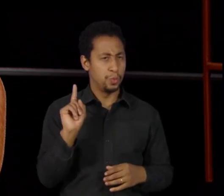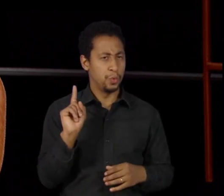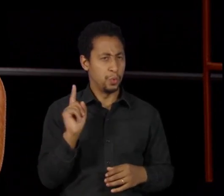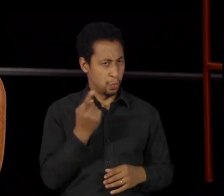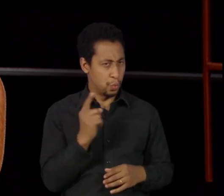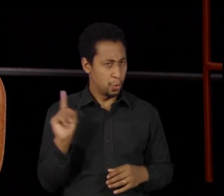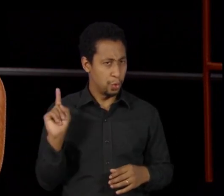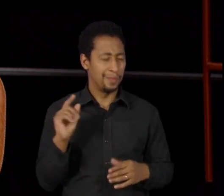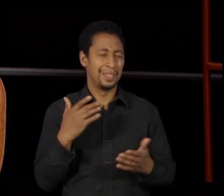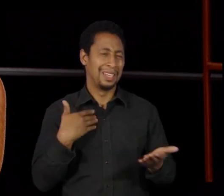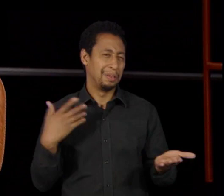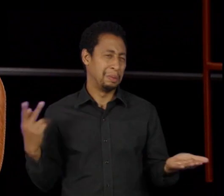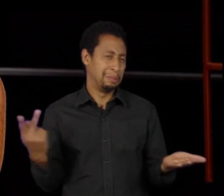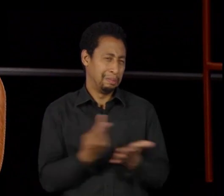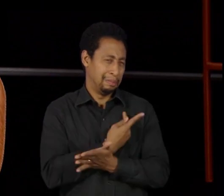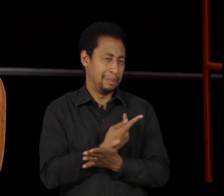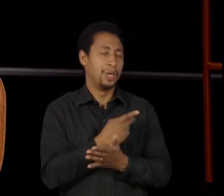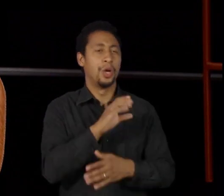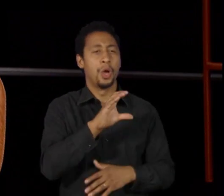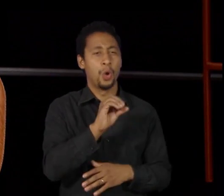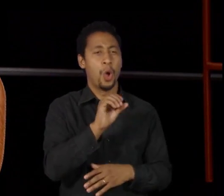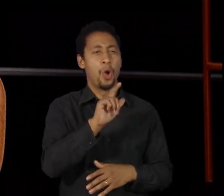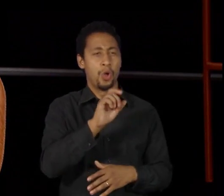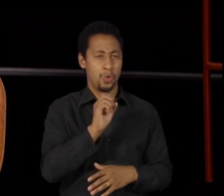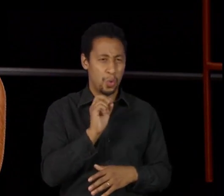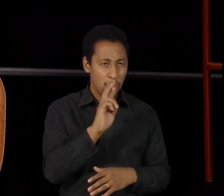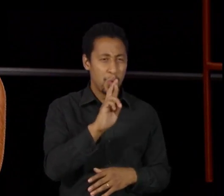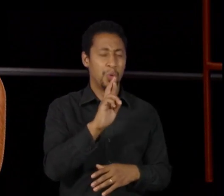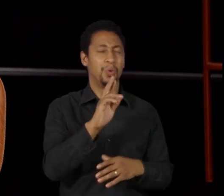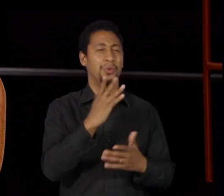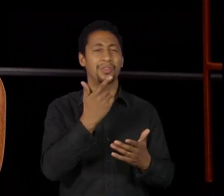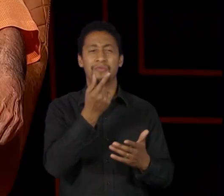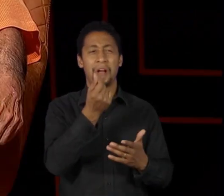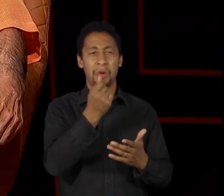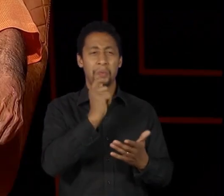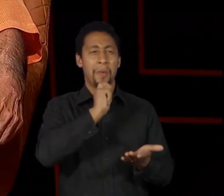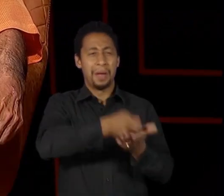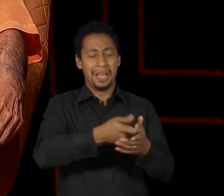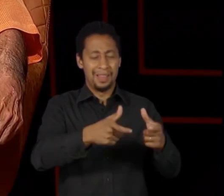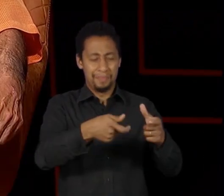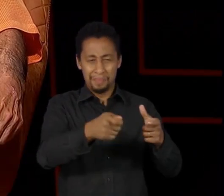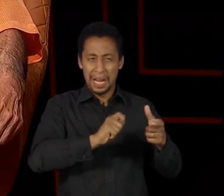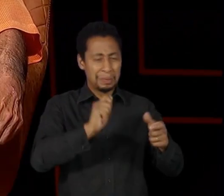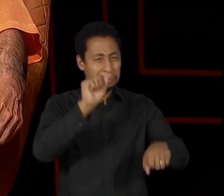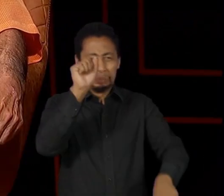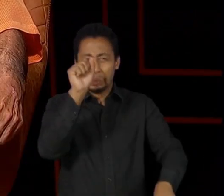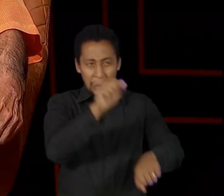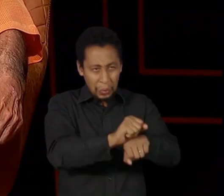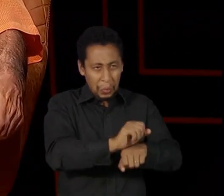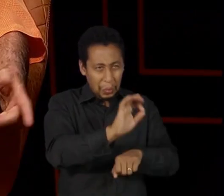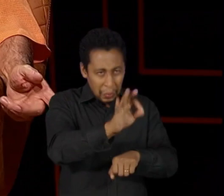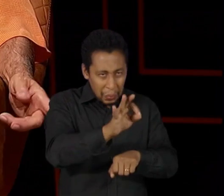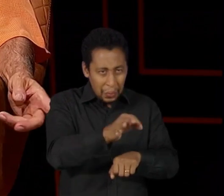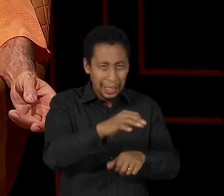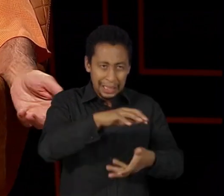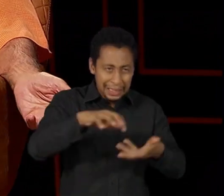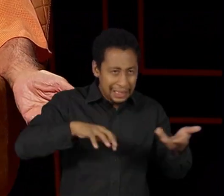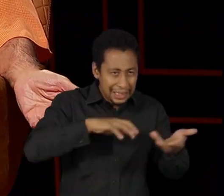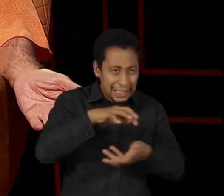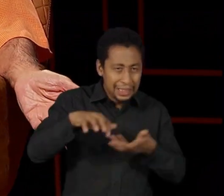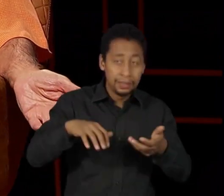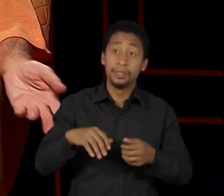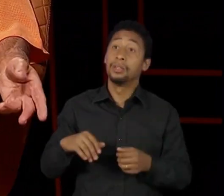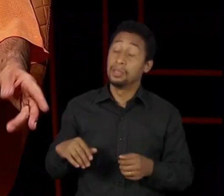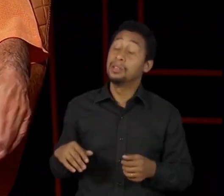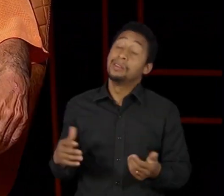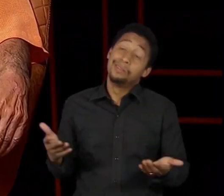do plano Collor, congelamento do preço de ingressos. Ali foi realmente... As coisas acabam, né?